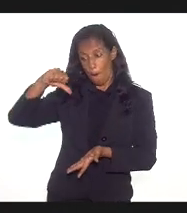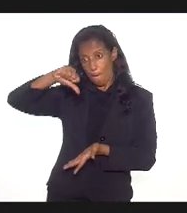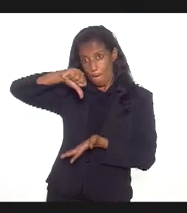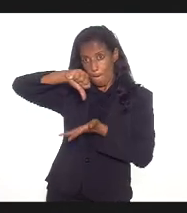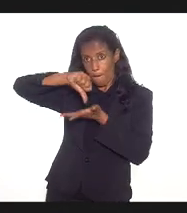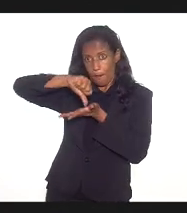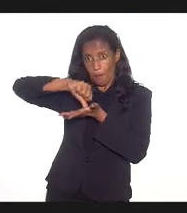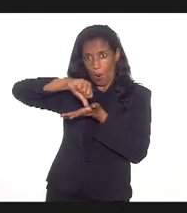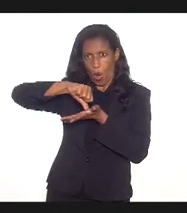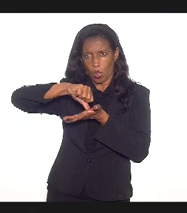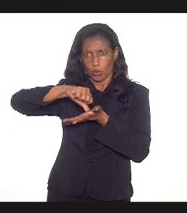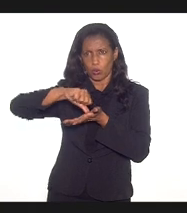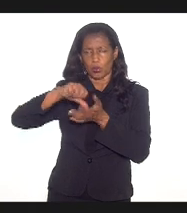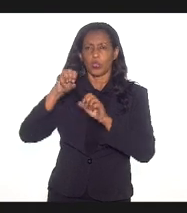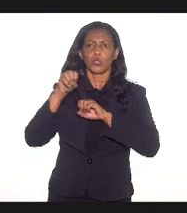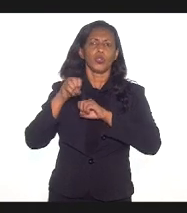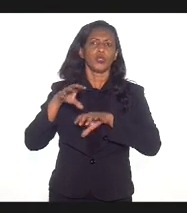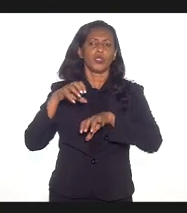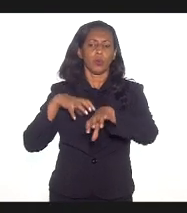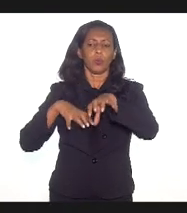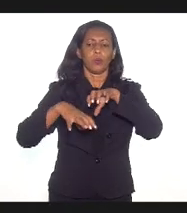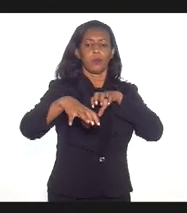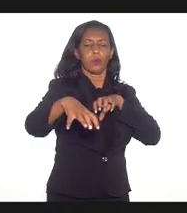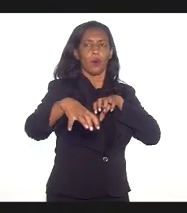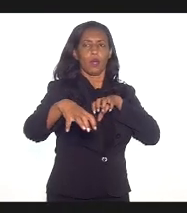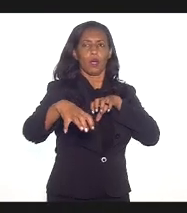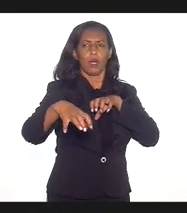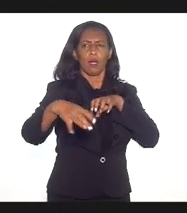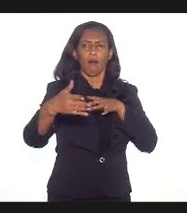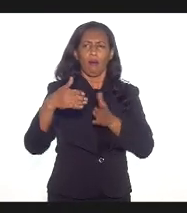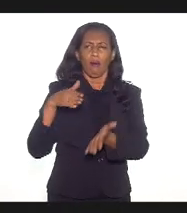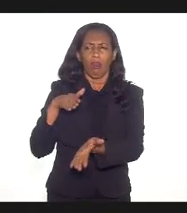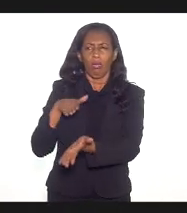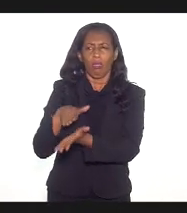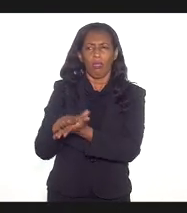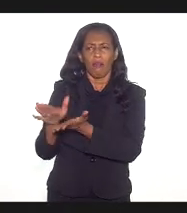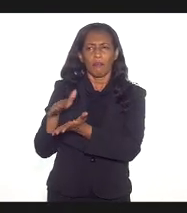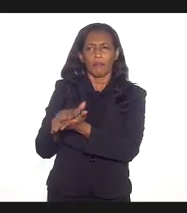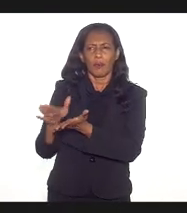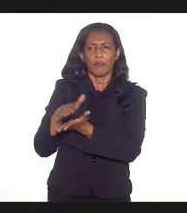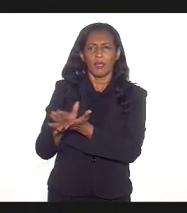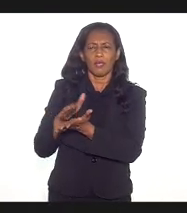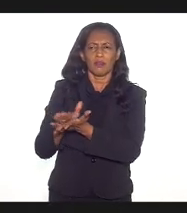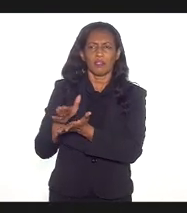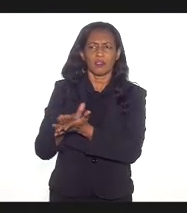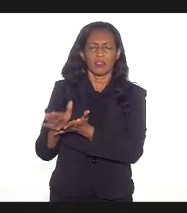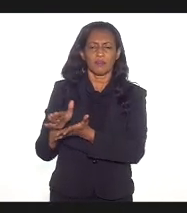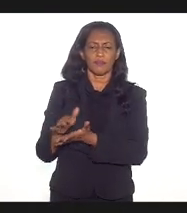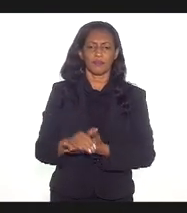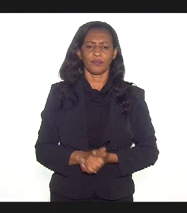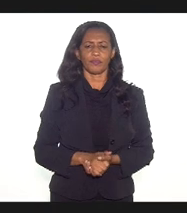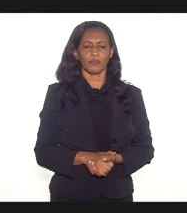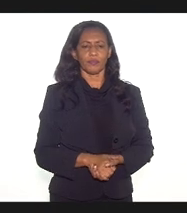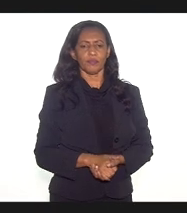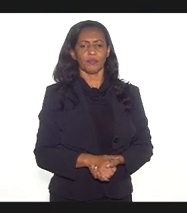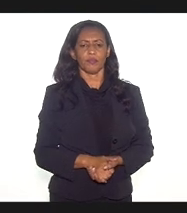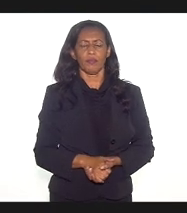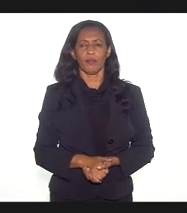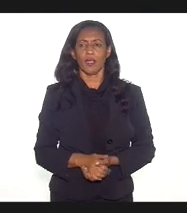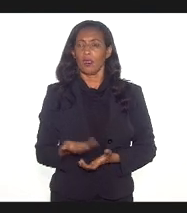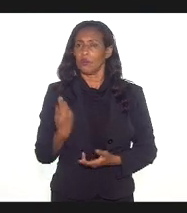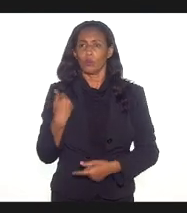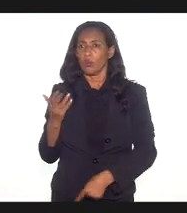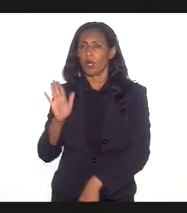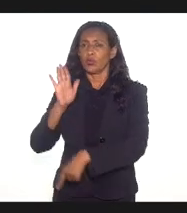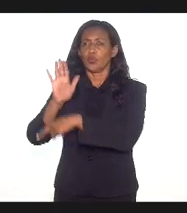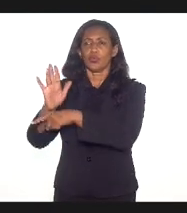de ensino online, a impressão de apostilas impressas, não alimentam, né,